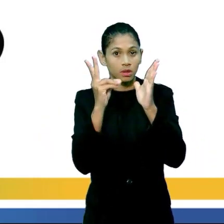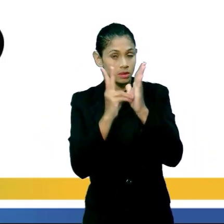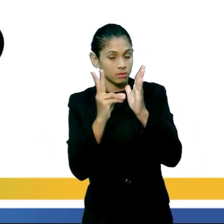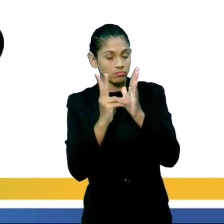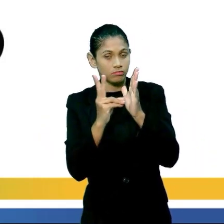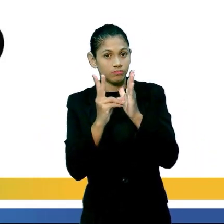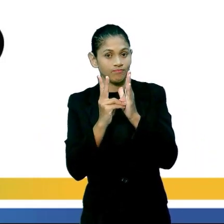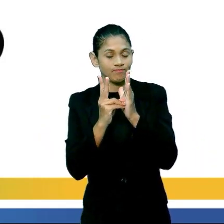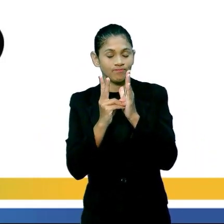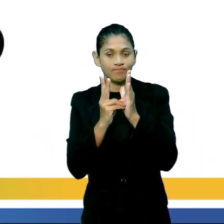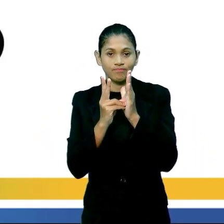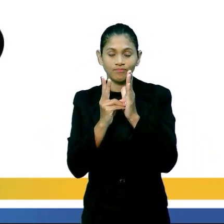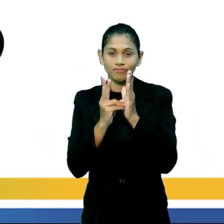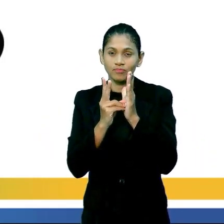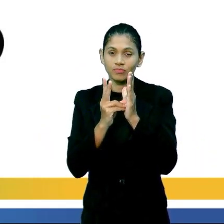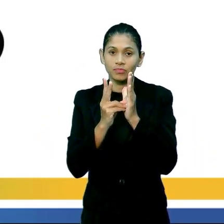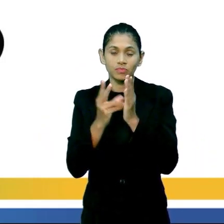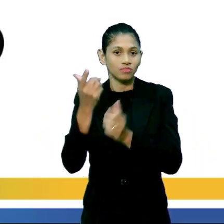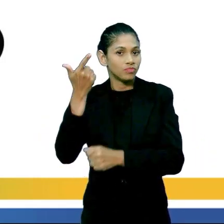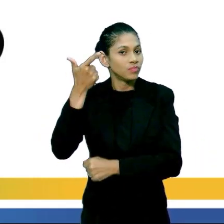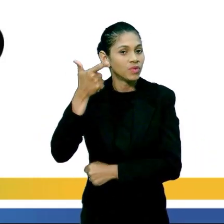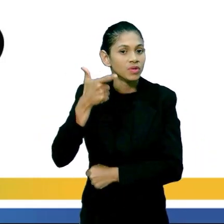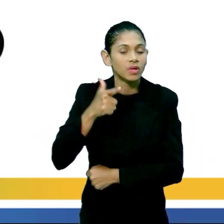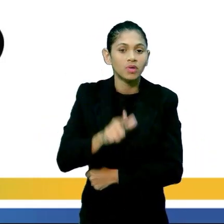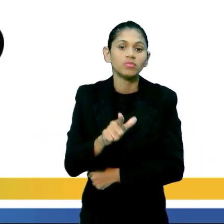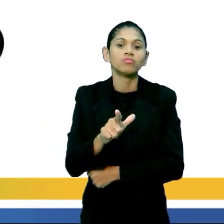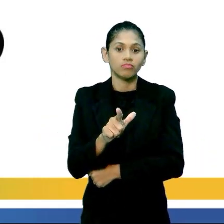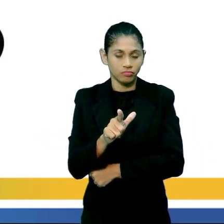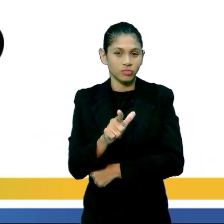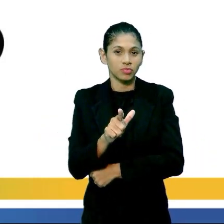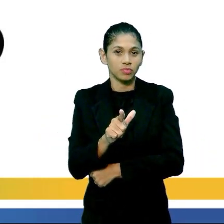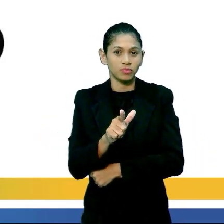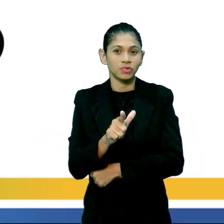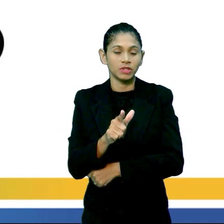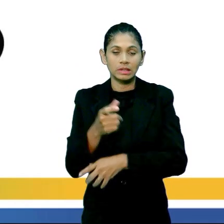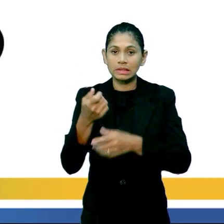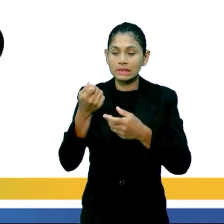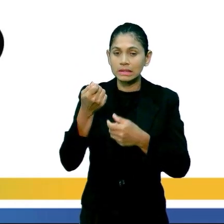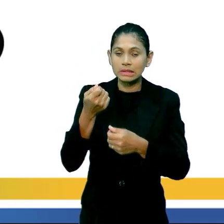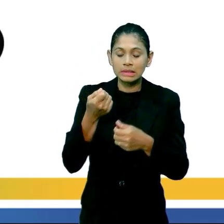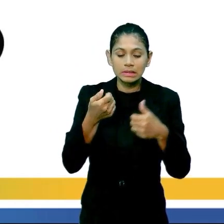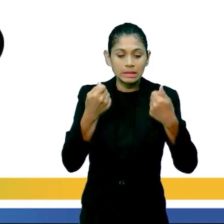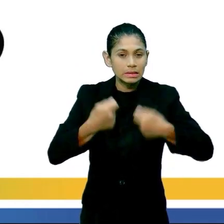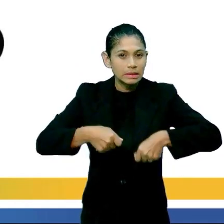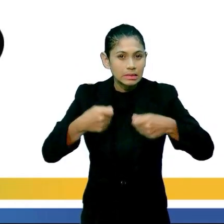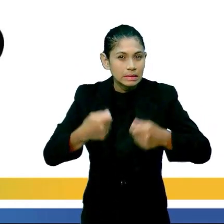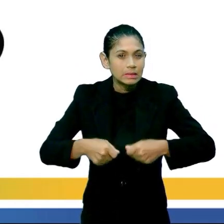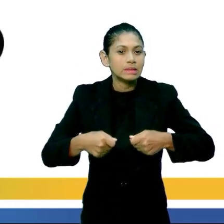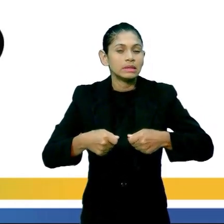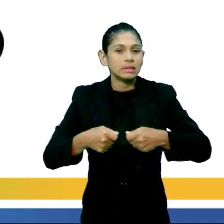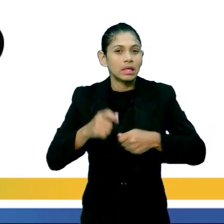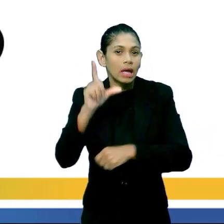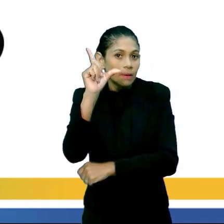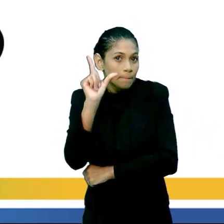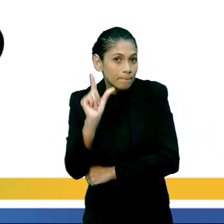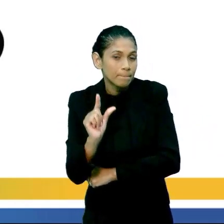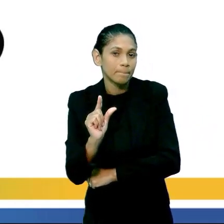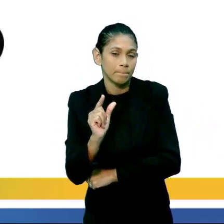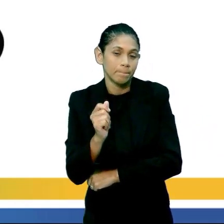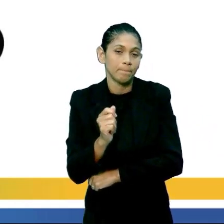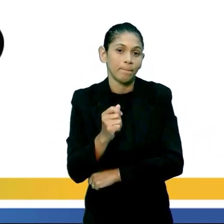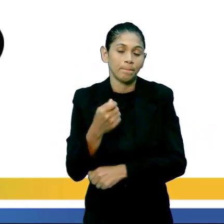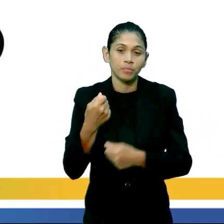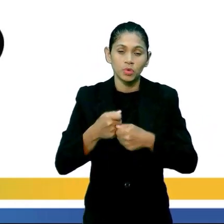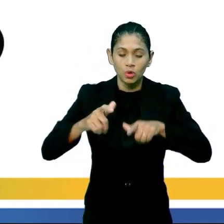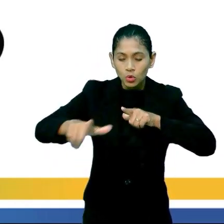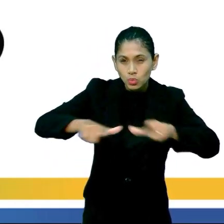atendendo às necessidades, digamos assim, e aos interesses dos portugueses. E isso porque o ritmo, né, de trabalho